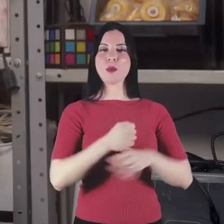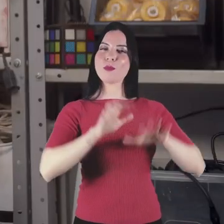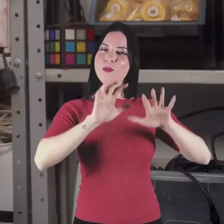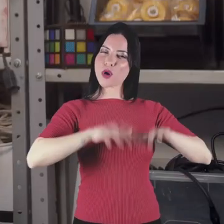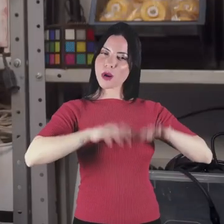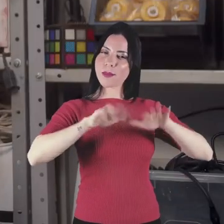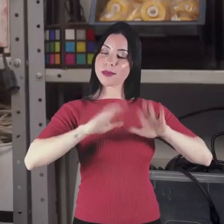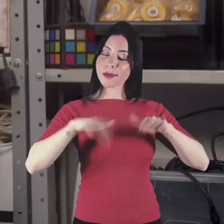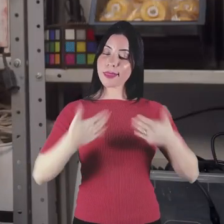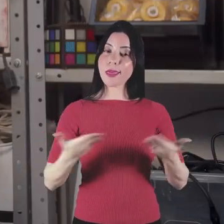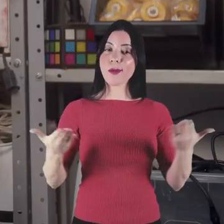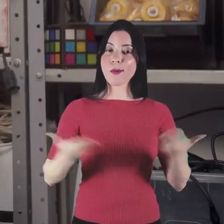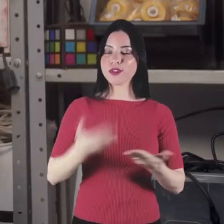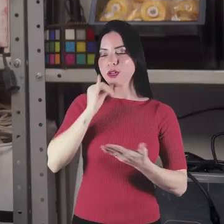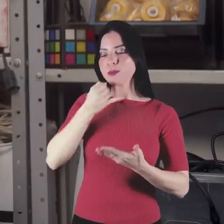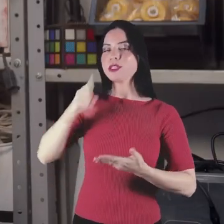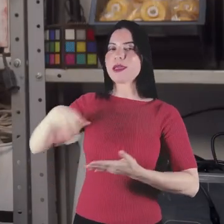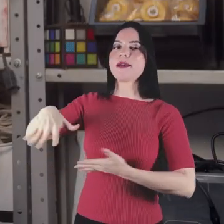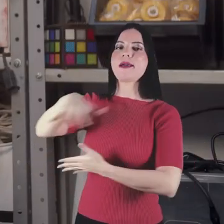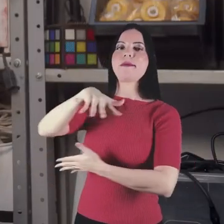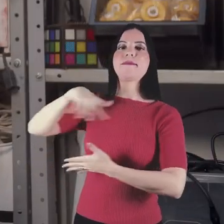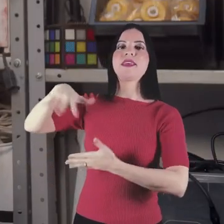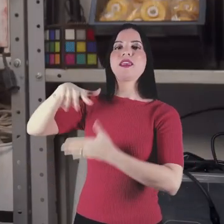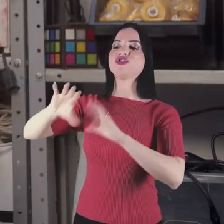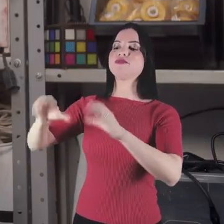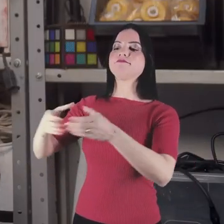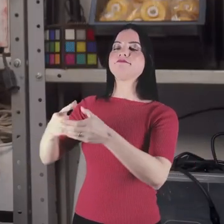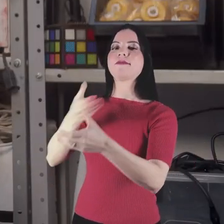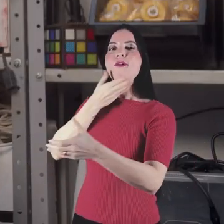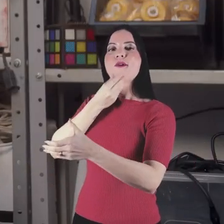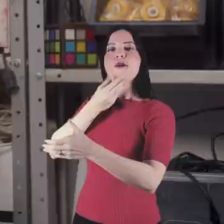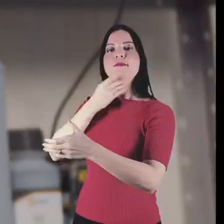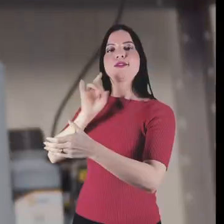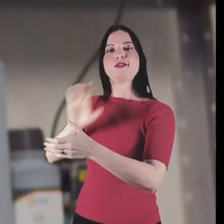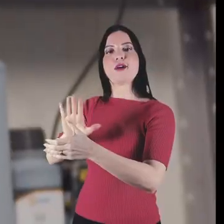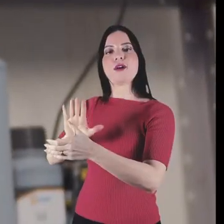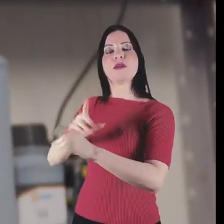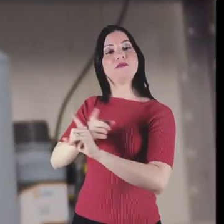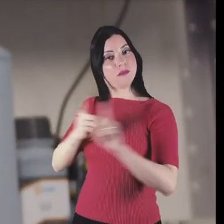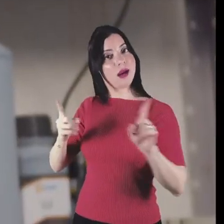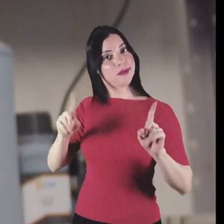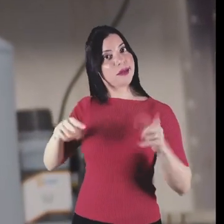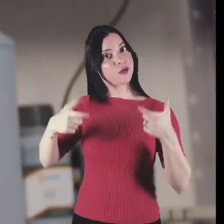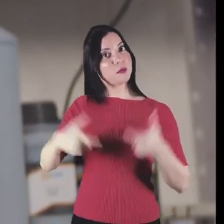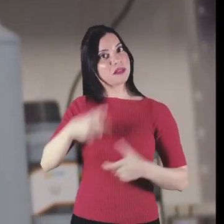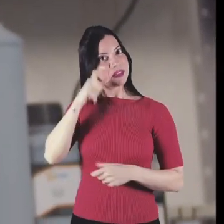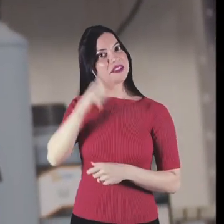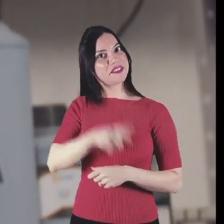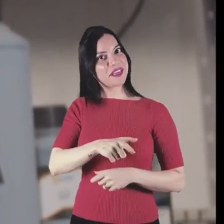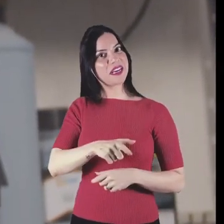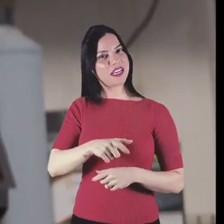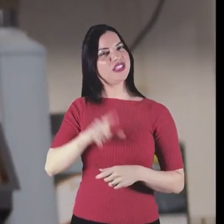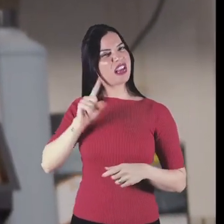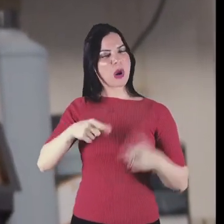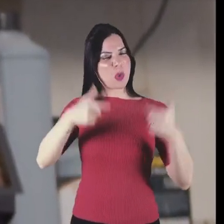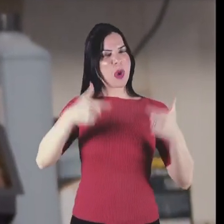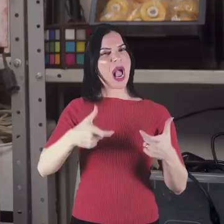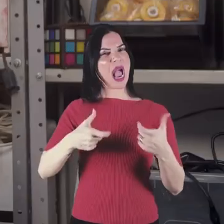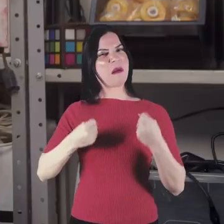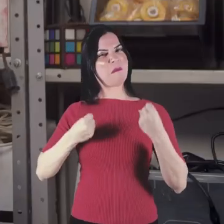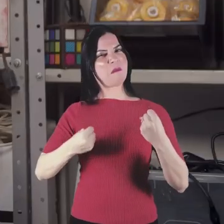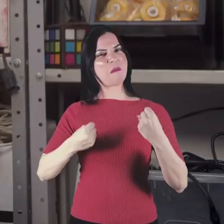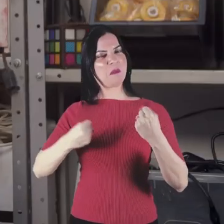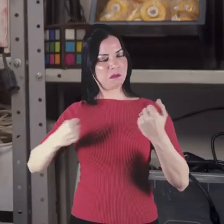Porque programação ainda é, infelizmente, um ambiente, o clube do Bolinha. Mas é um espaço muito interessante, de muita